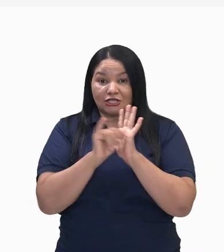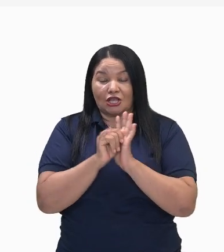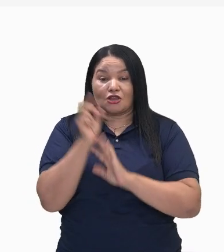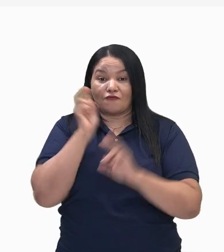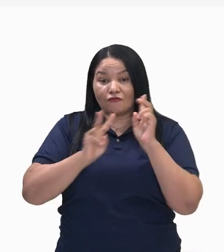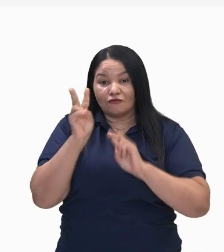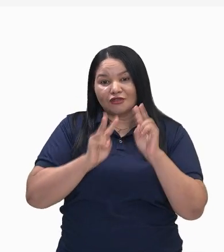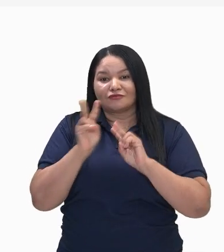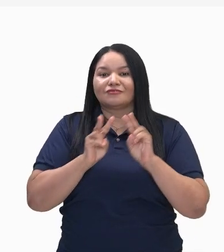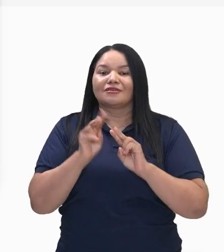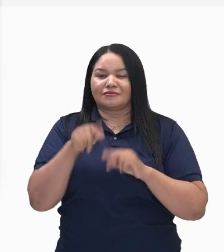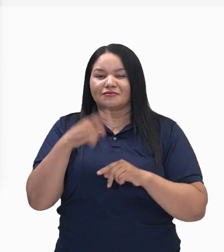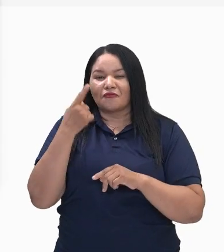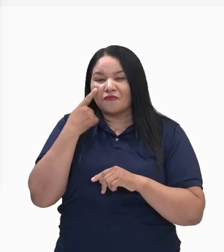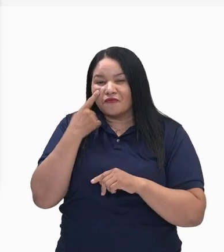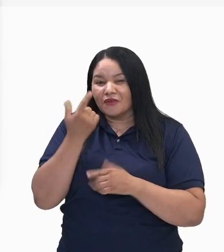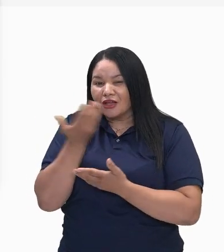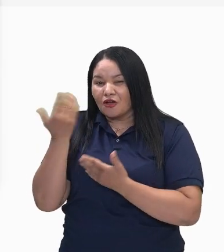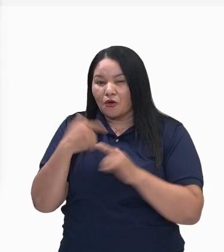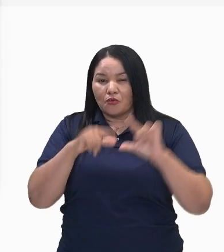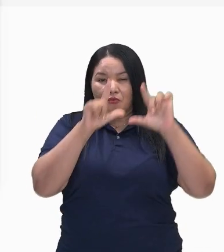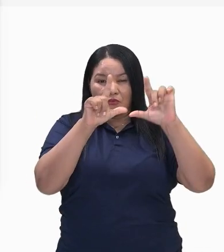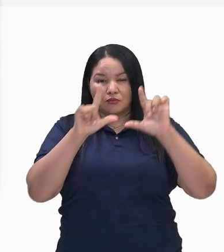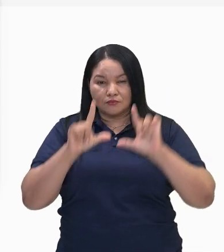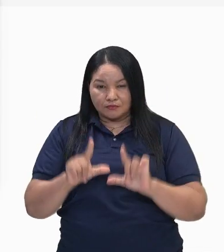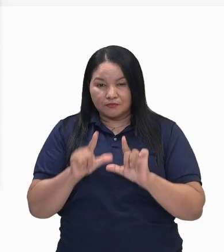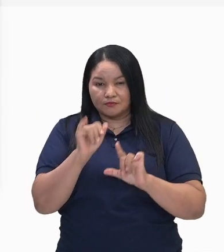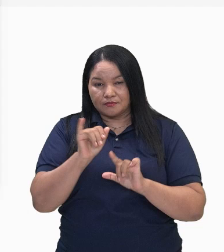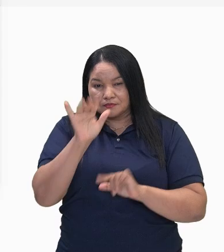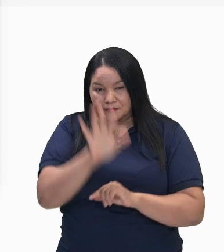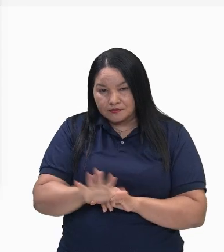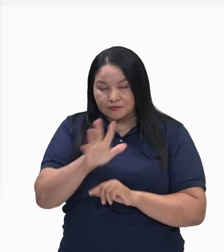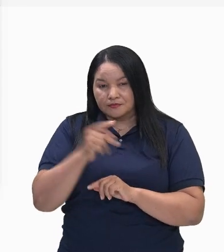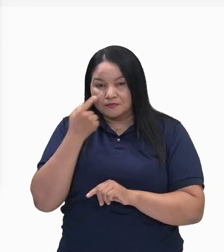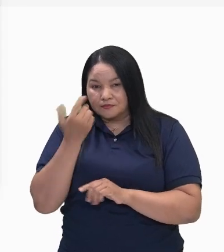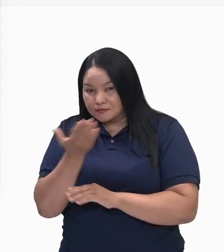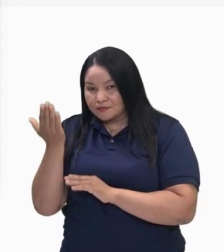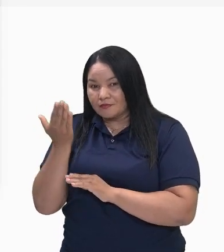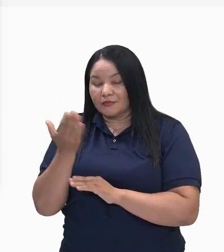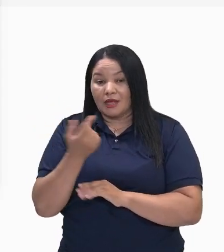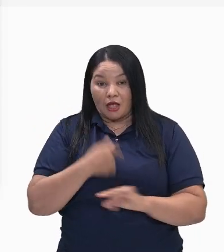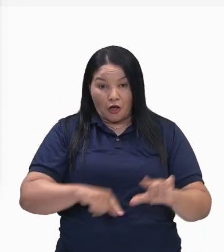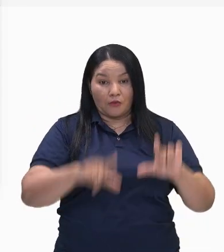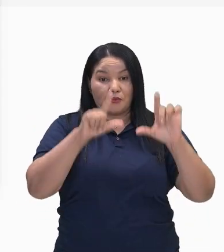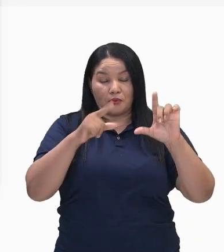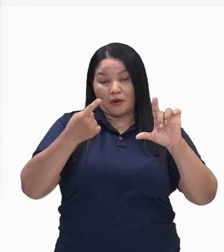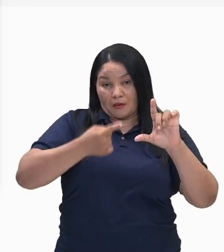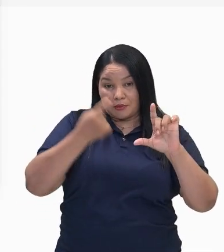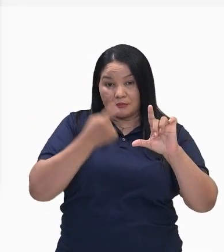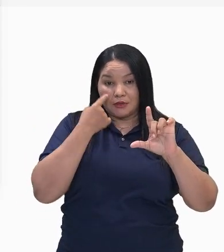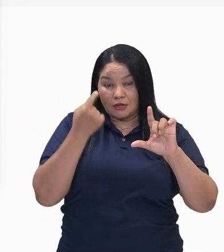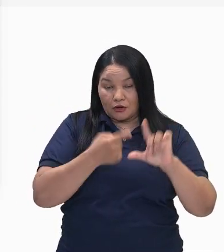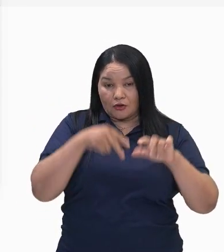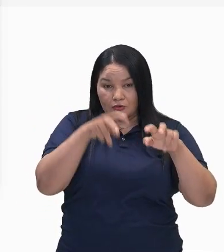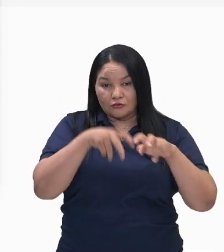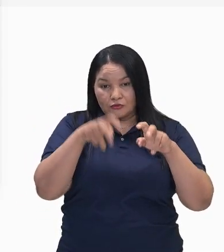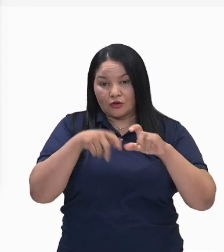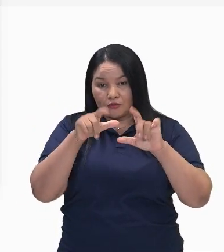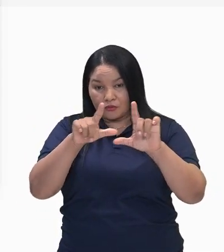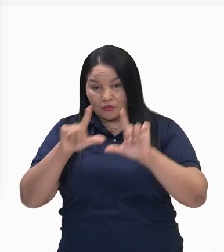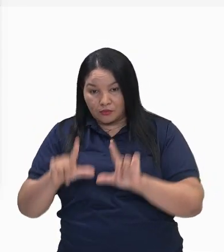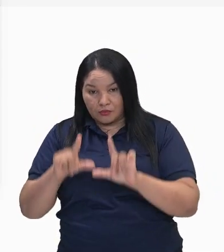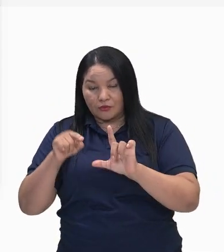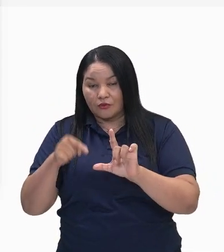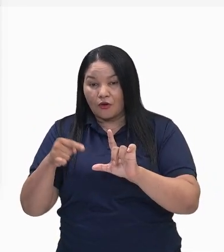espetáculo. Eu trouxe para vocês aí duas imagens. Vamos dizer que, olha aí o cenário, né? Um campo, outro, é como se fosse